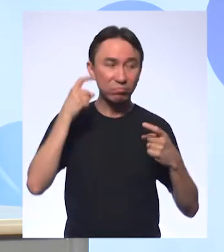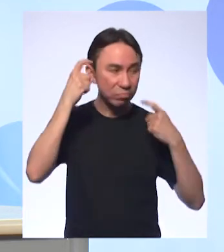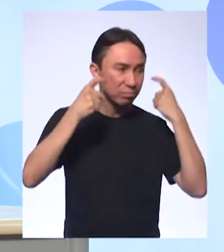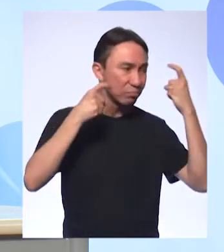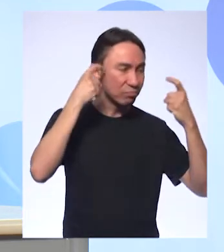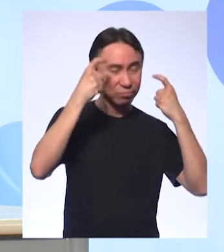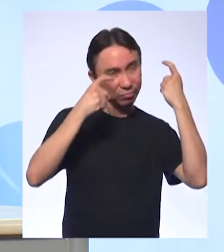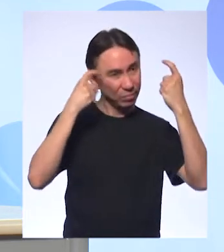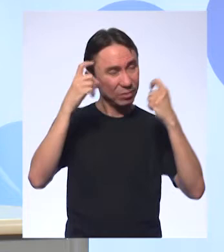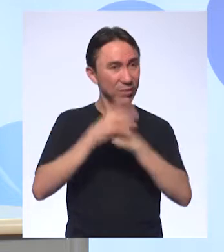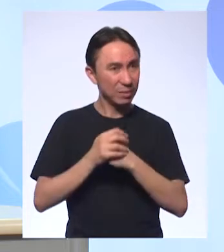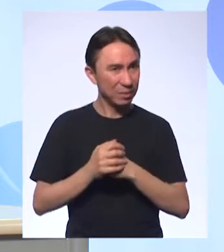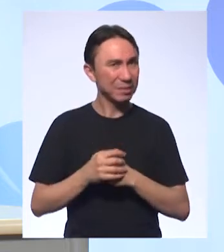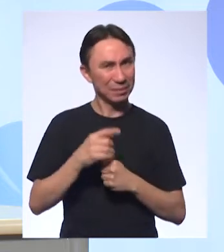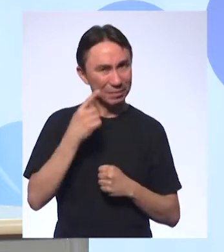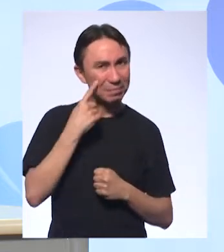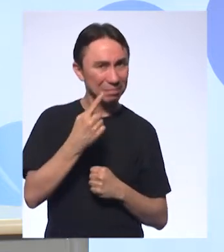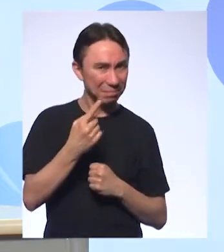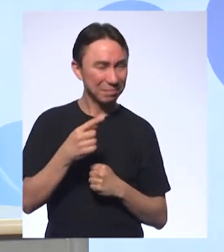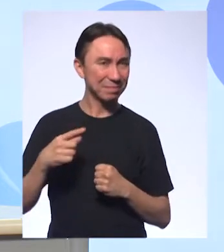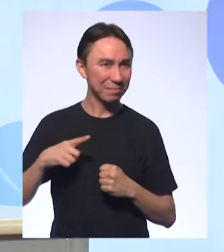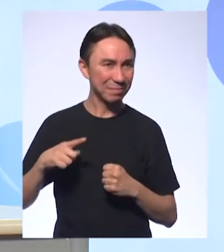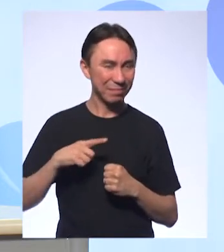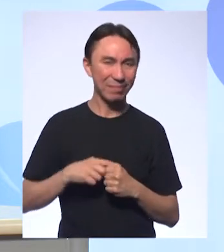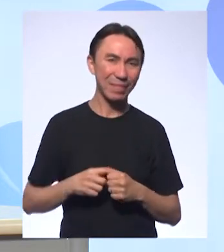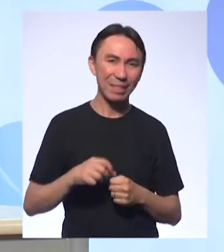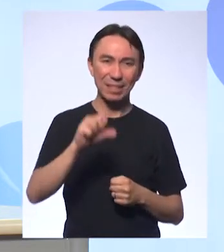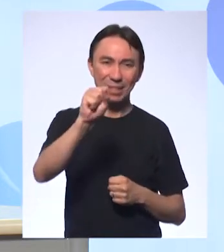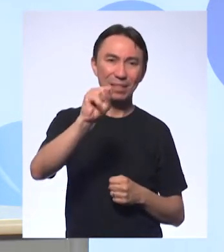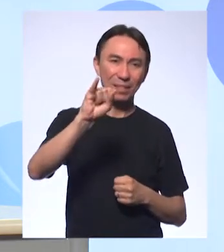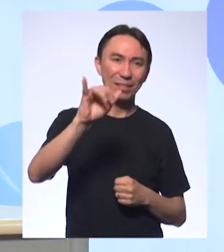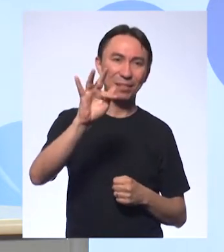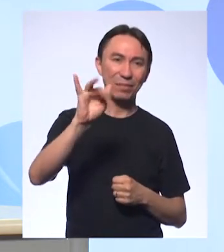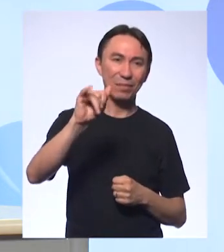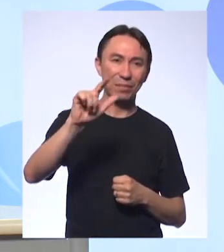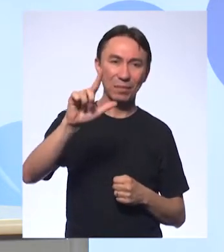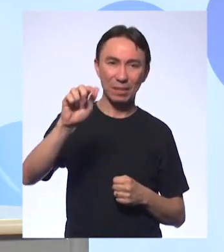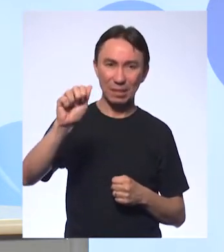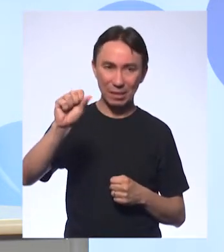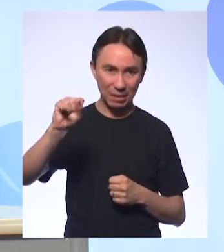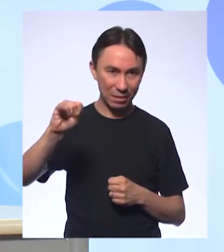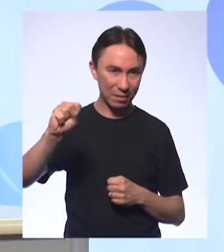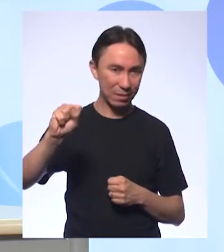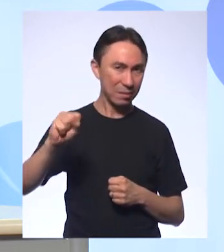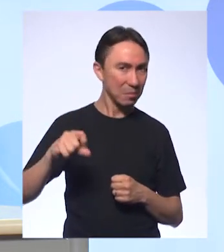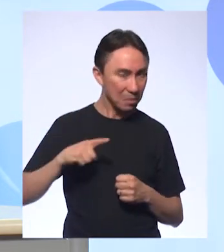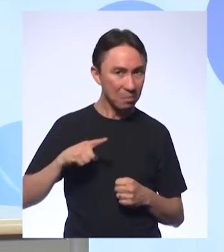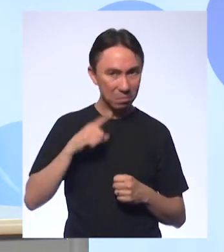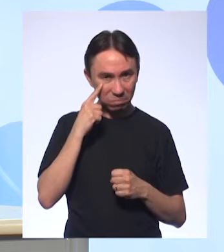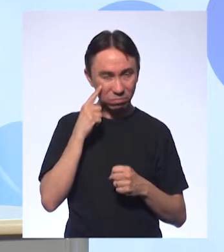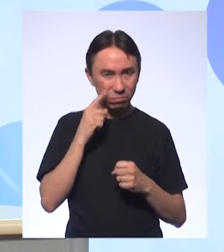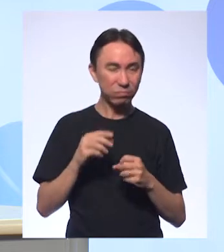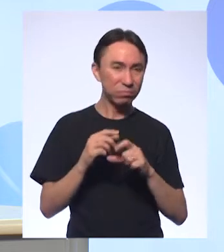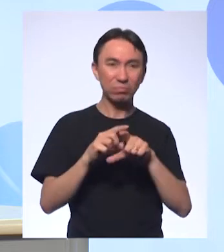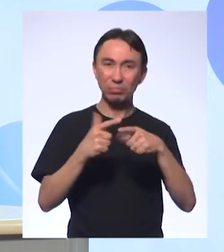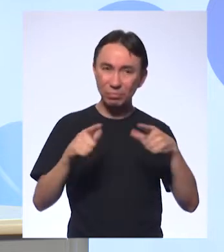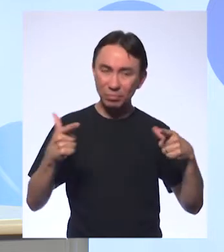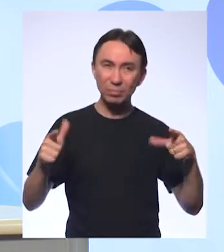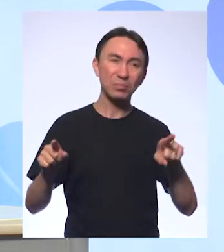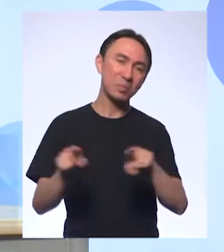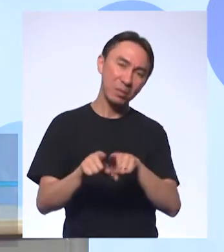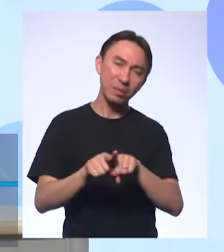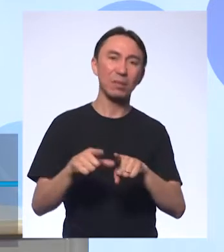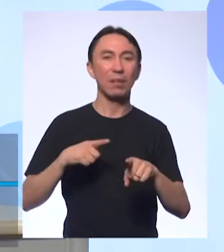não é bacana, Joel? Fazer aquele comentário da sífilis, né? Tem aumentado aí o número de casos, né? Sim. Mas tem também cancro, gonorreia,